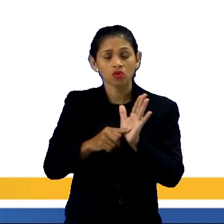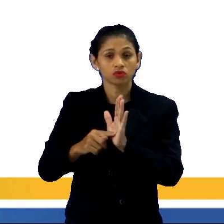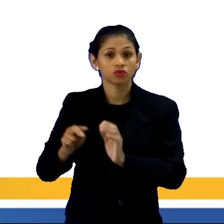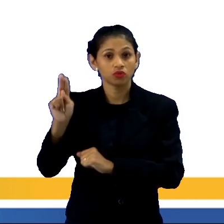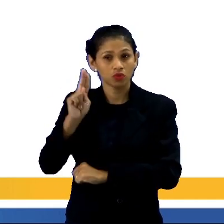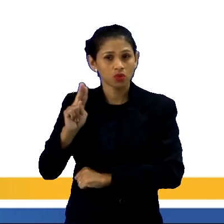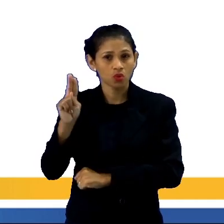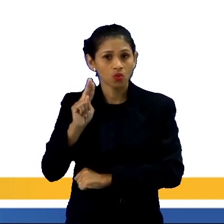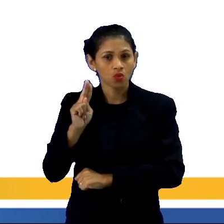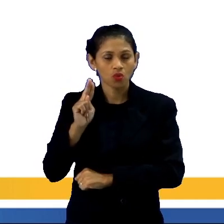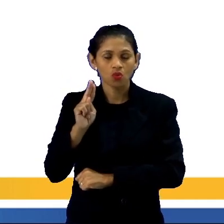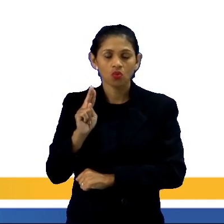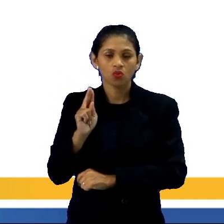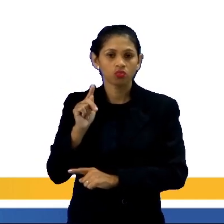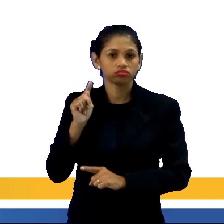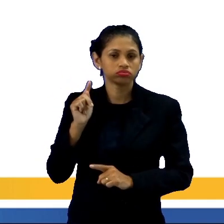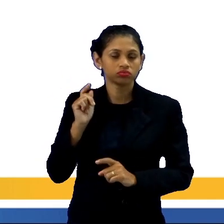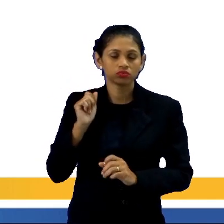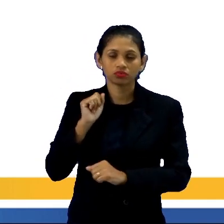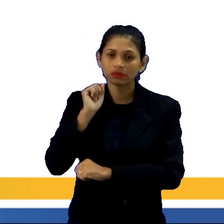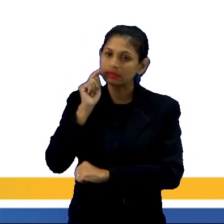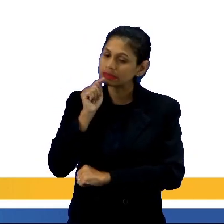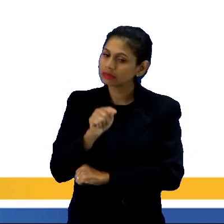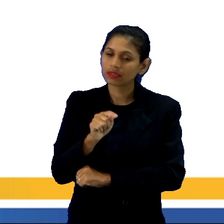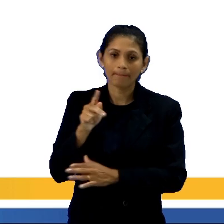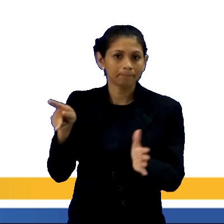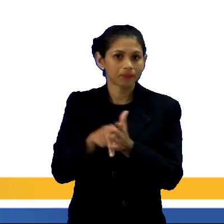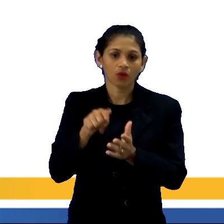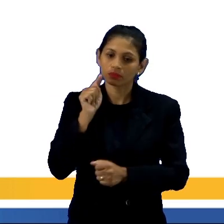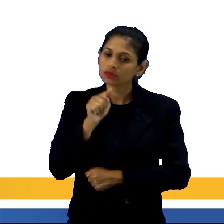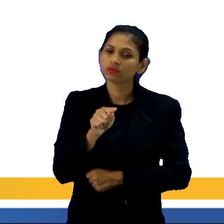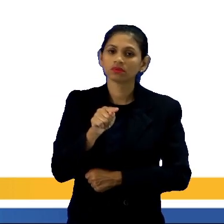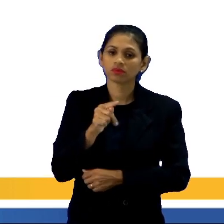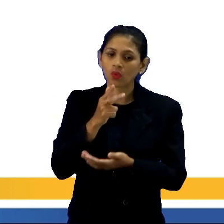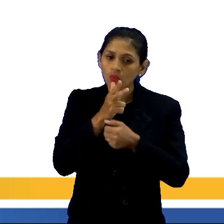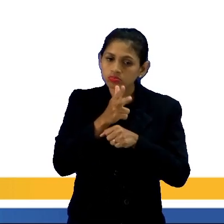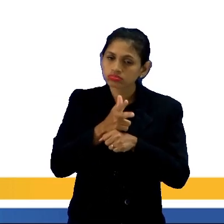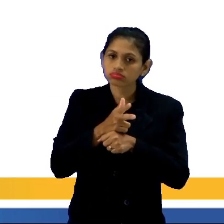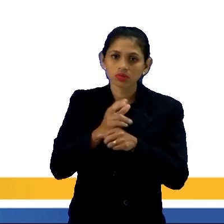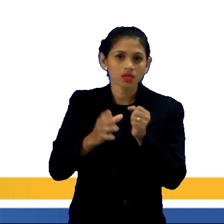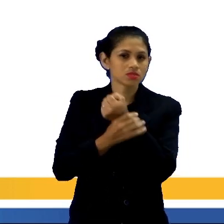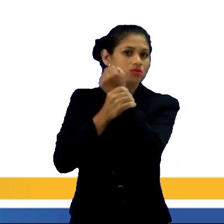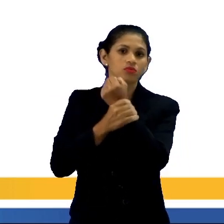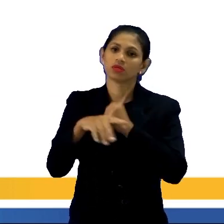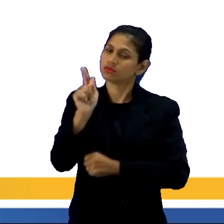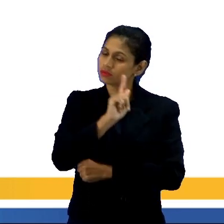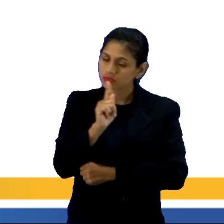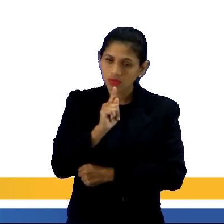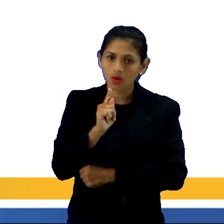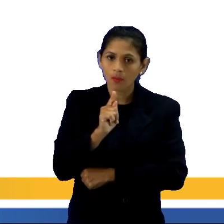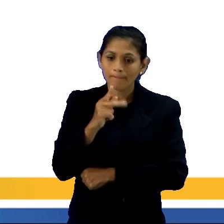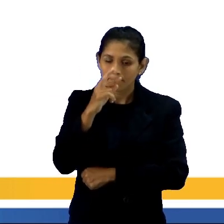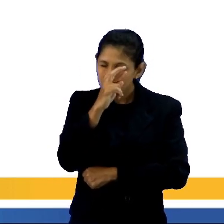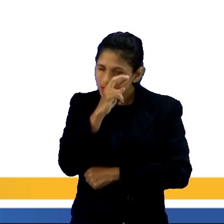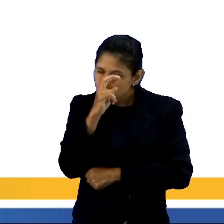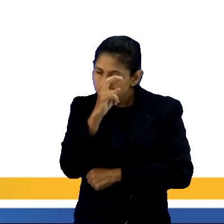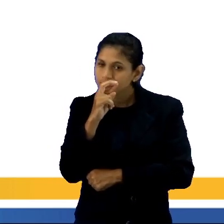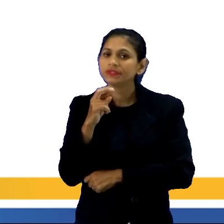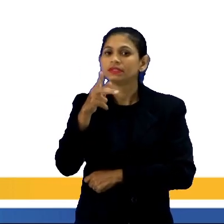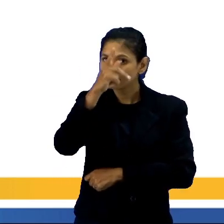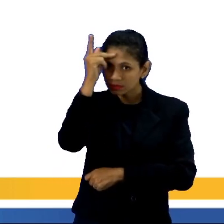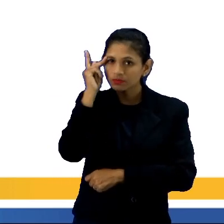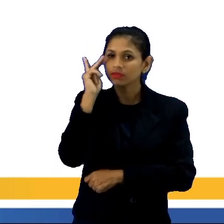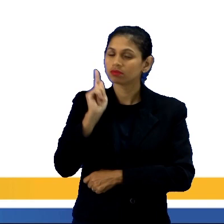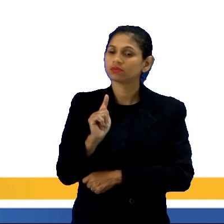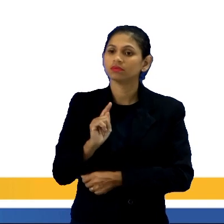o seu uso ele é desvirtuado. Olha só, relaciona fatos e opiniões próprias de pesquisas de